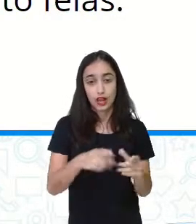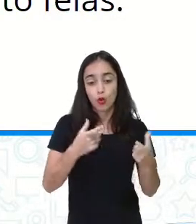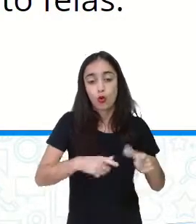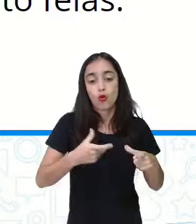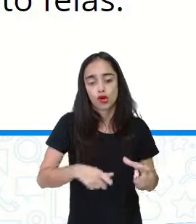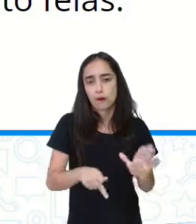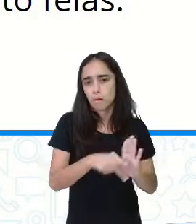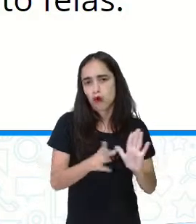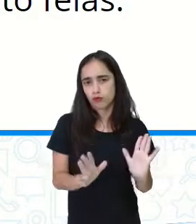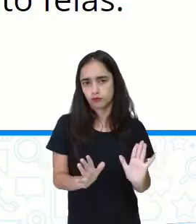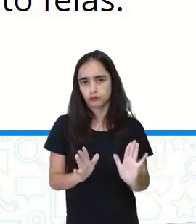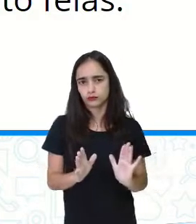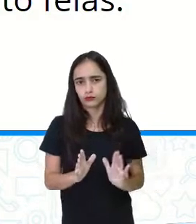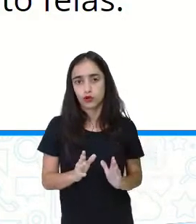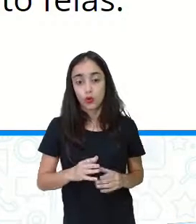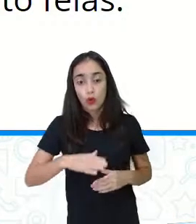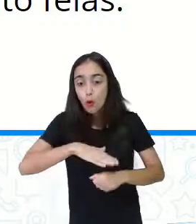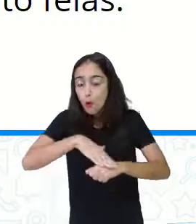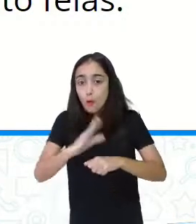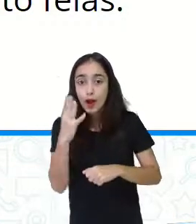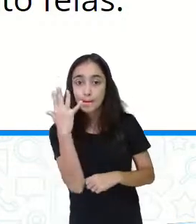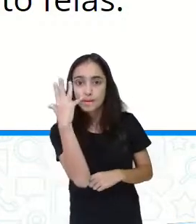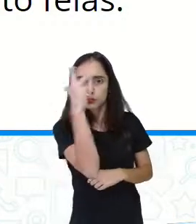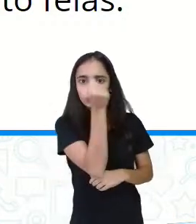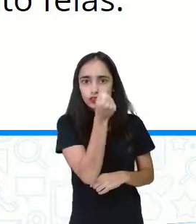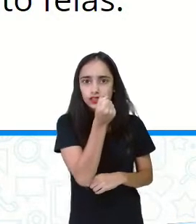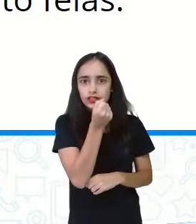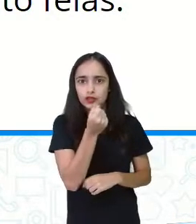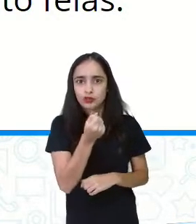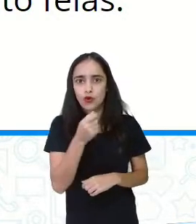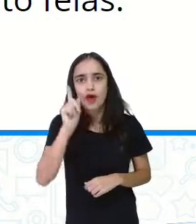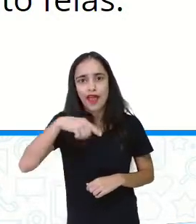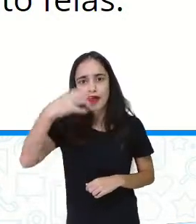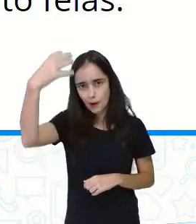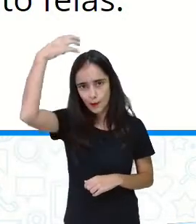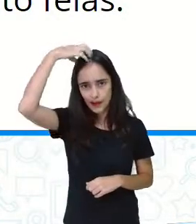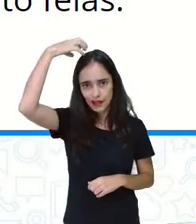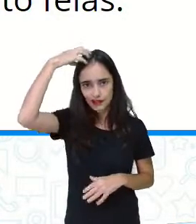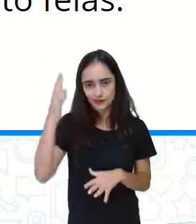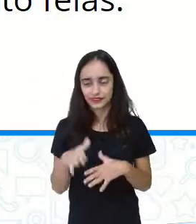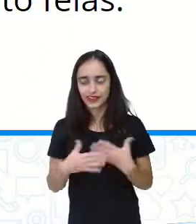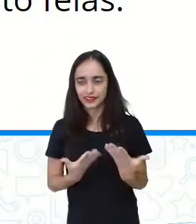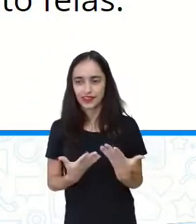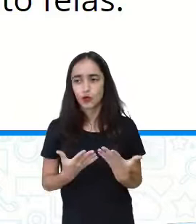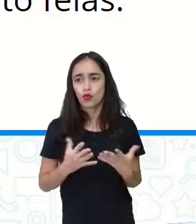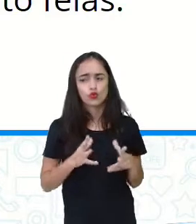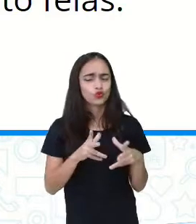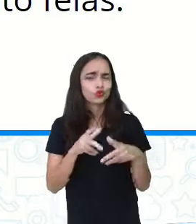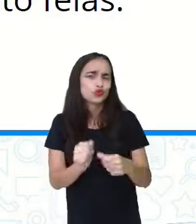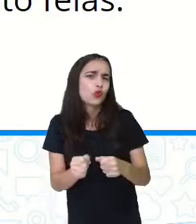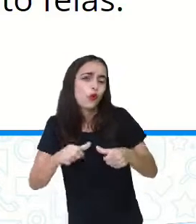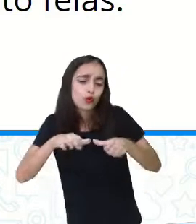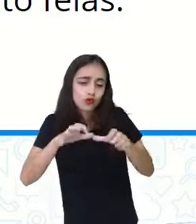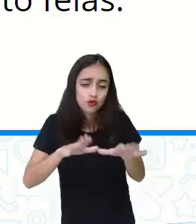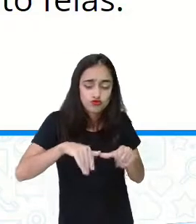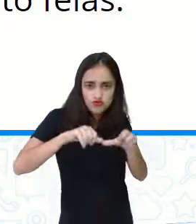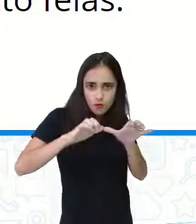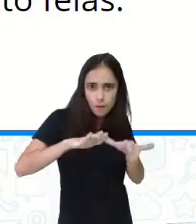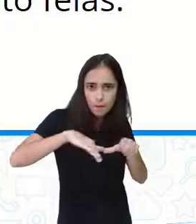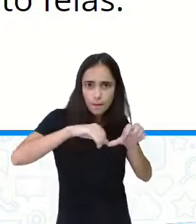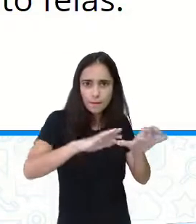querendo arrumar se o melhor possível os foram tomar banho e alisar as penas